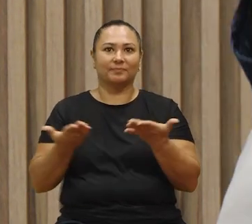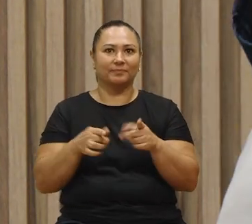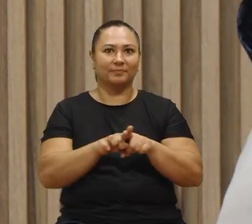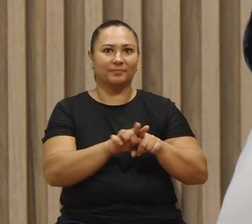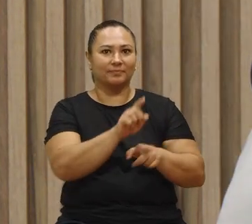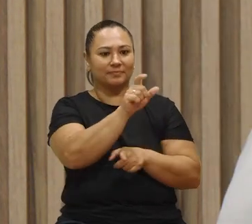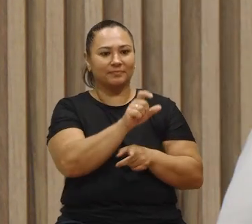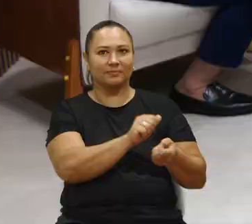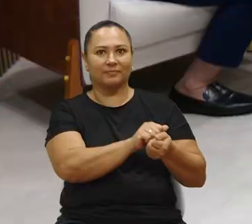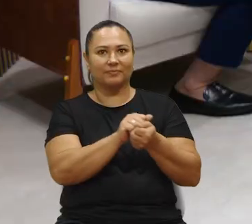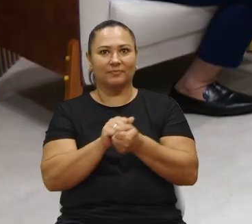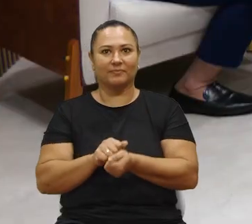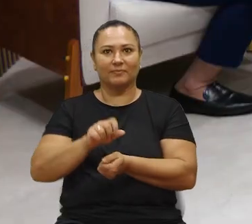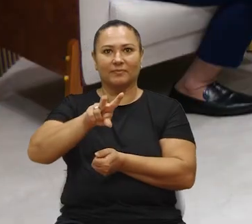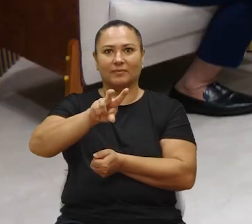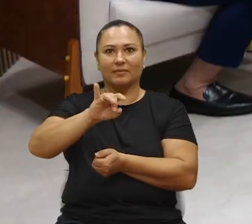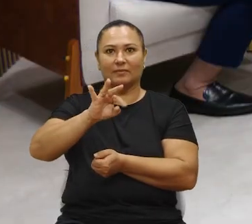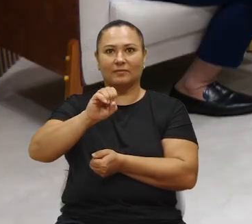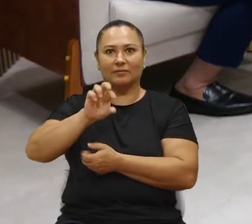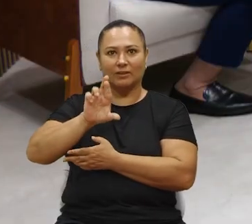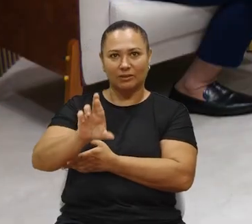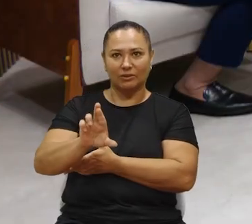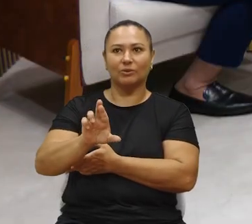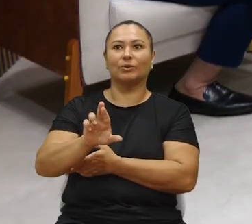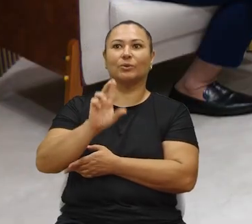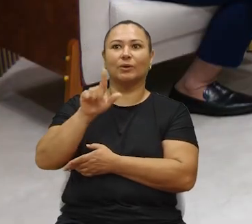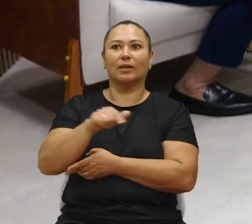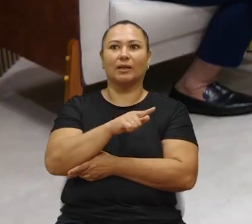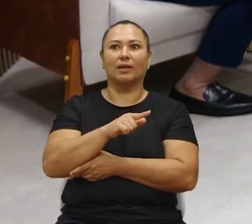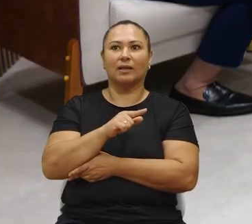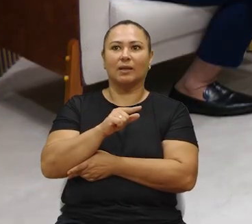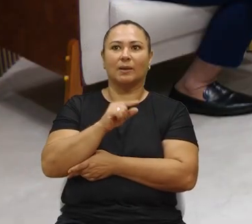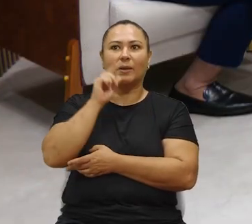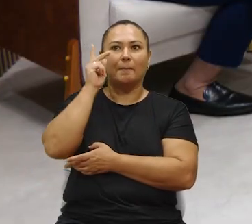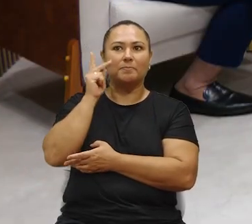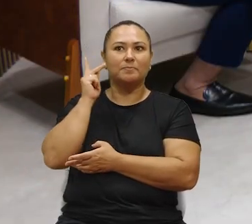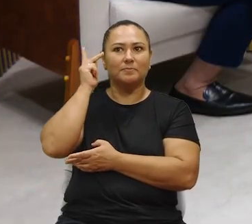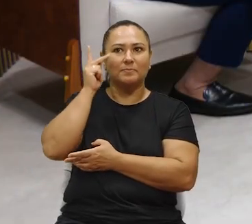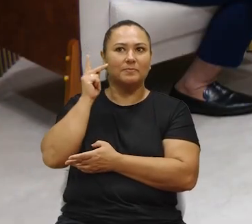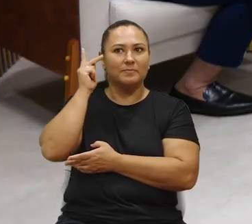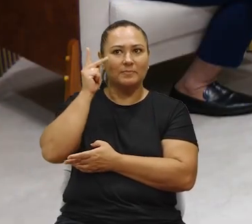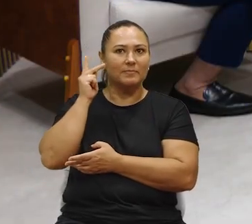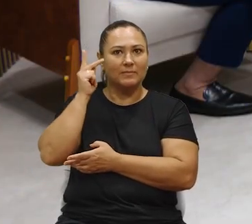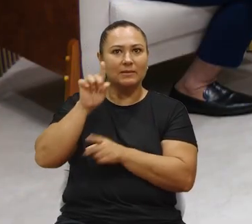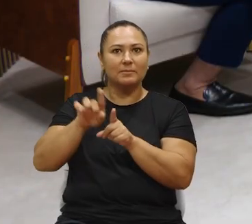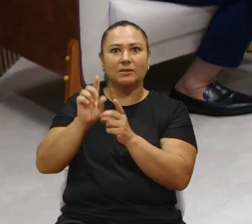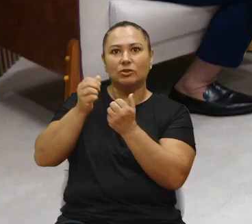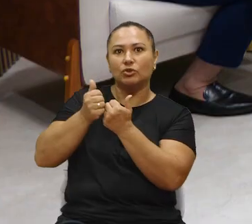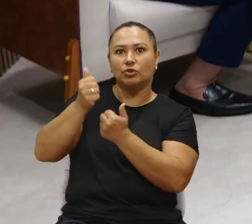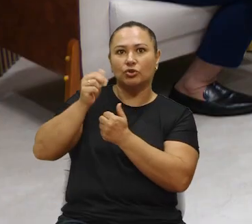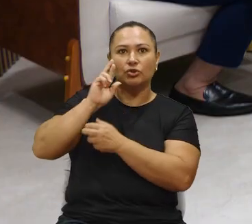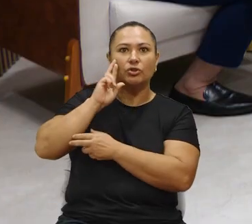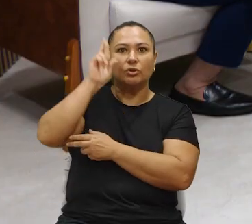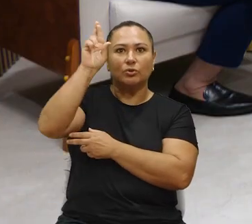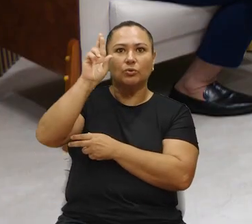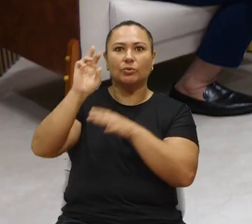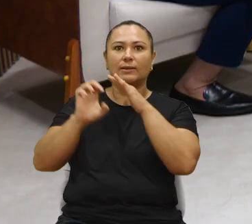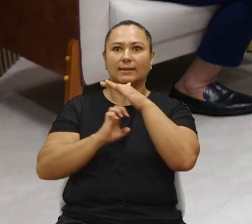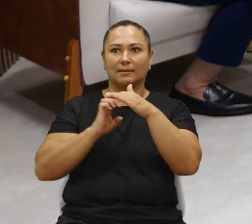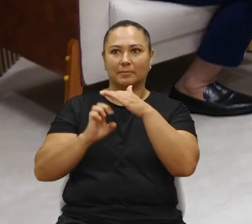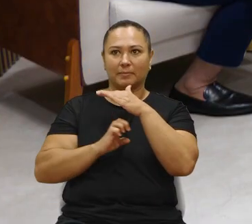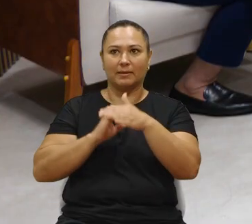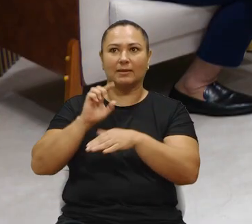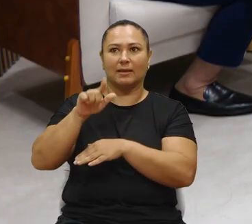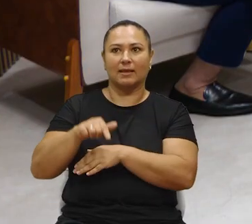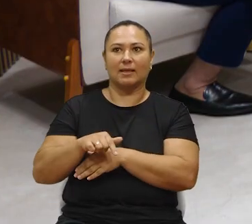trabalho. Conosco também o Vitor Meregali, que ele é psicanalista e diretor de uma empresa recente aqui